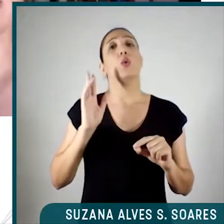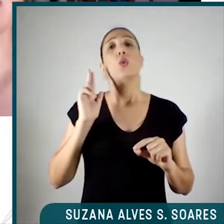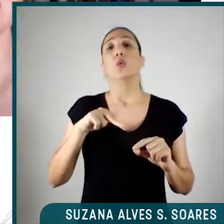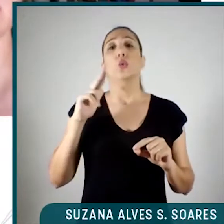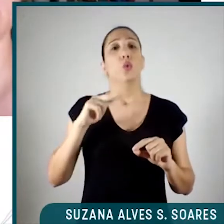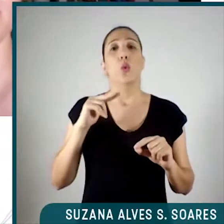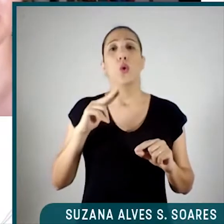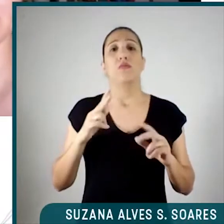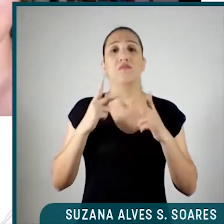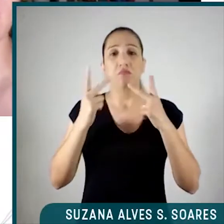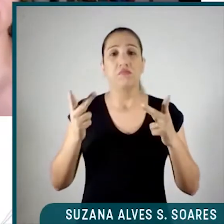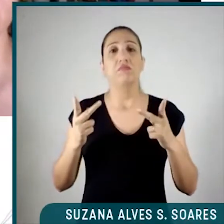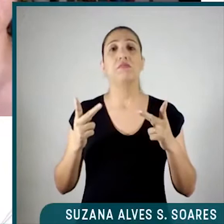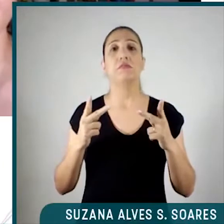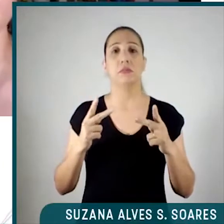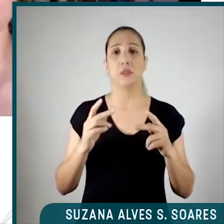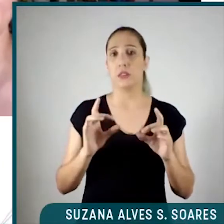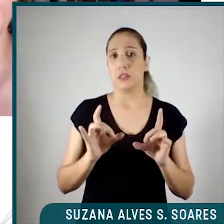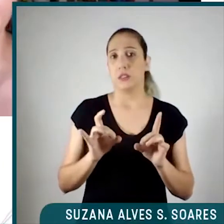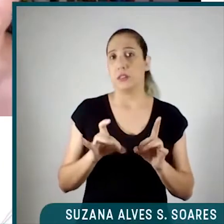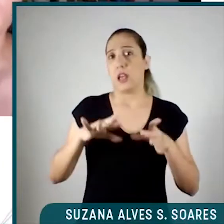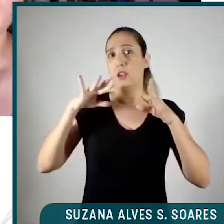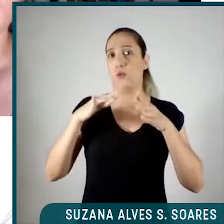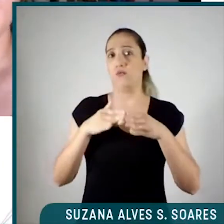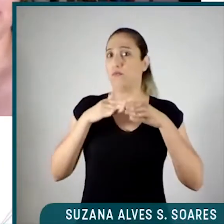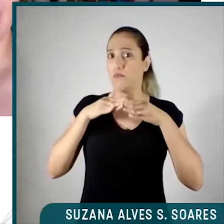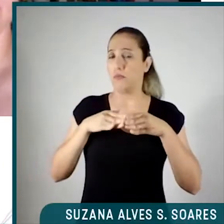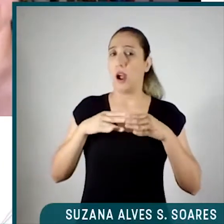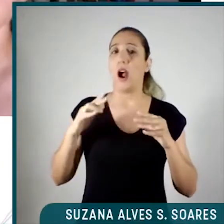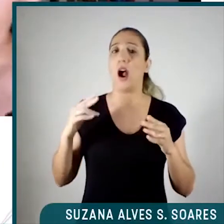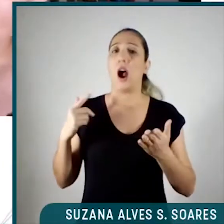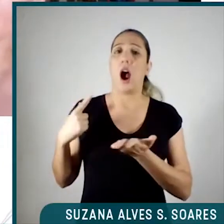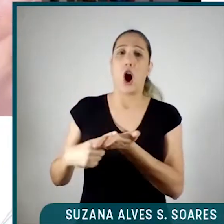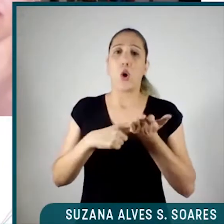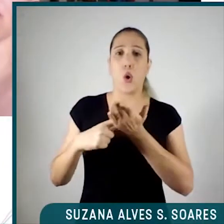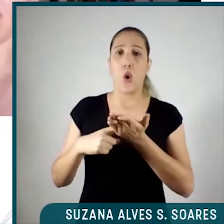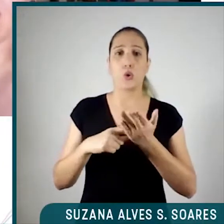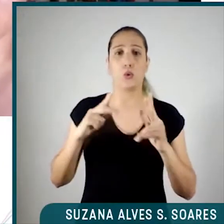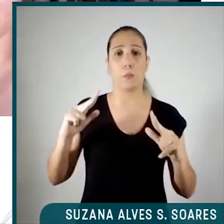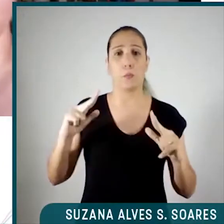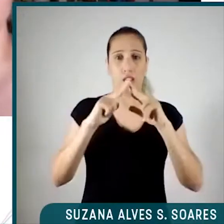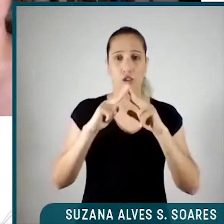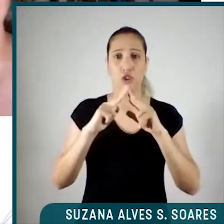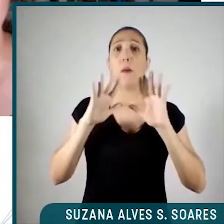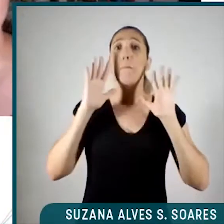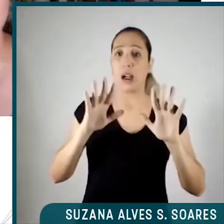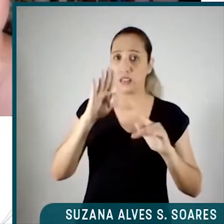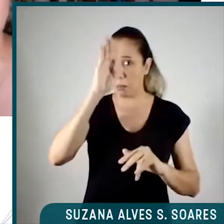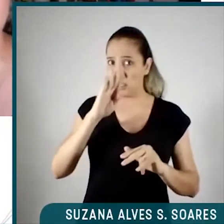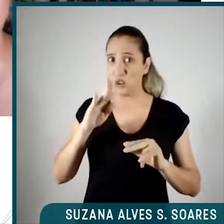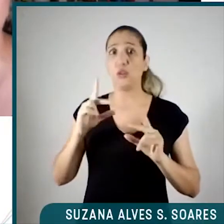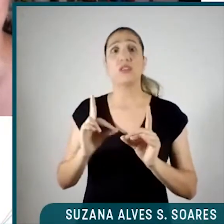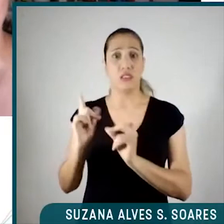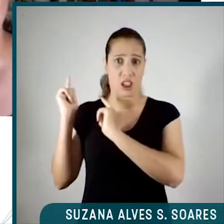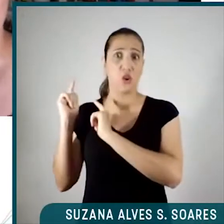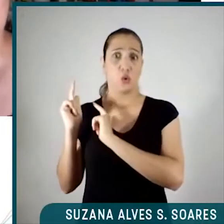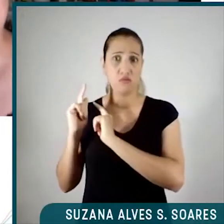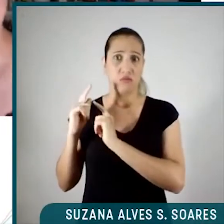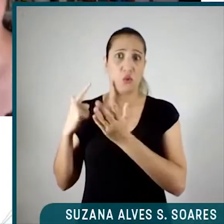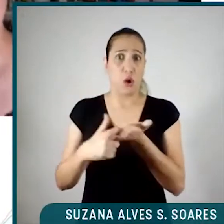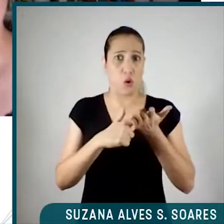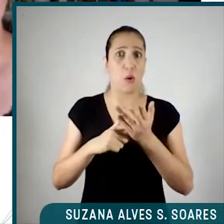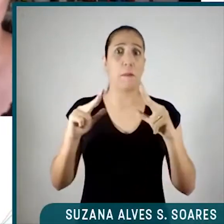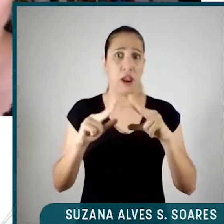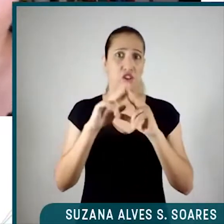sua saída oficial do Acordo de Paris, na prática saiu, né? O que a gente vê acontecendo